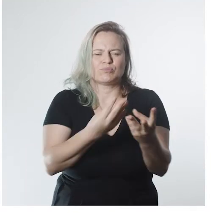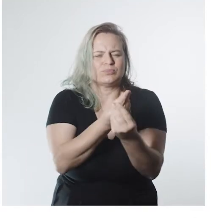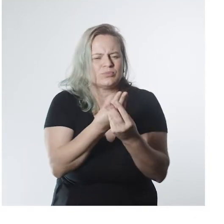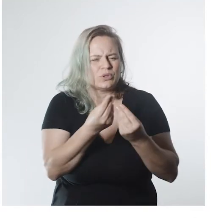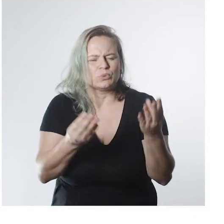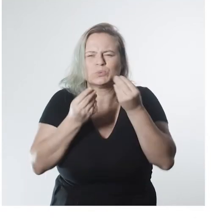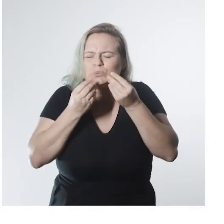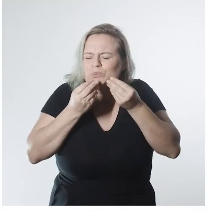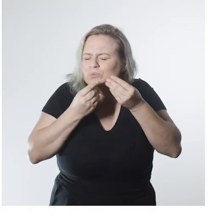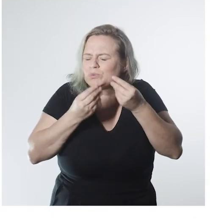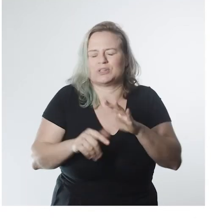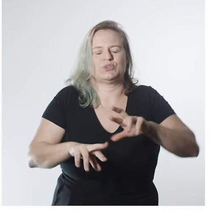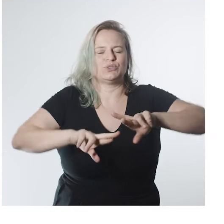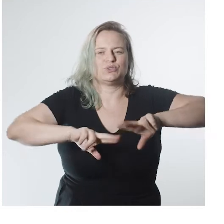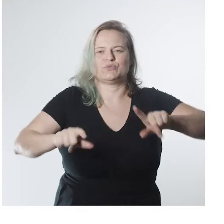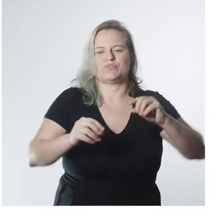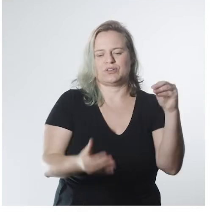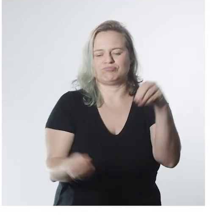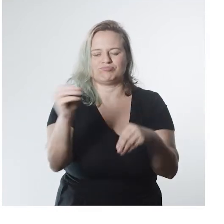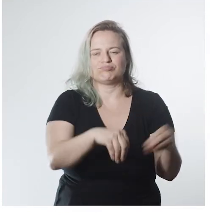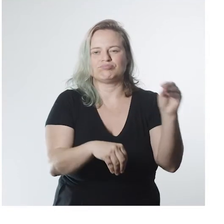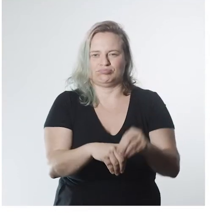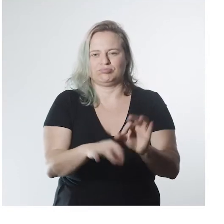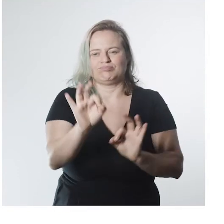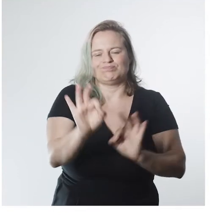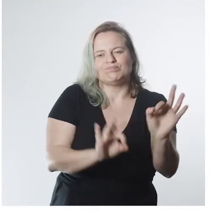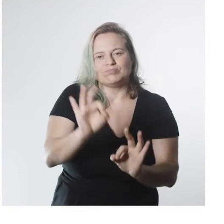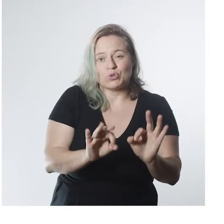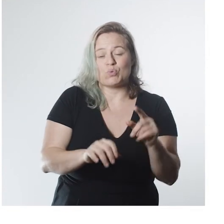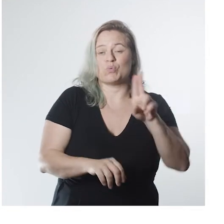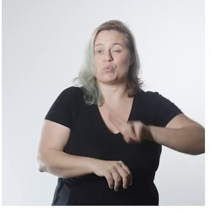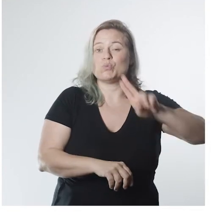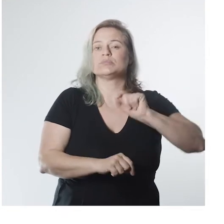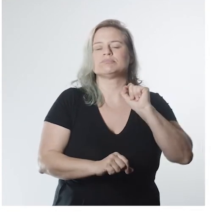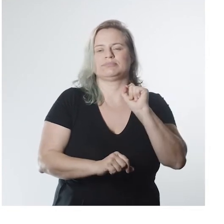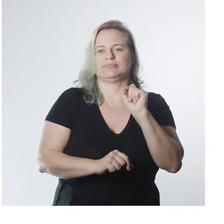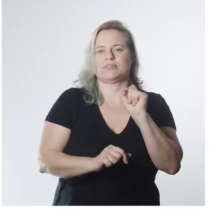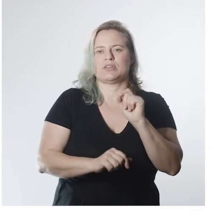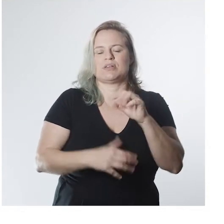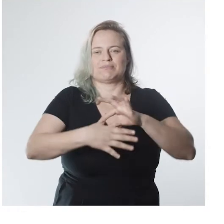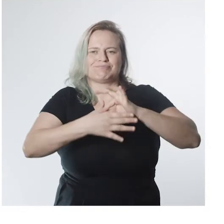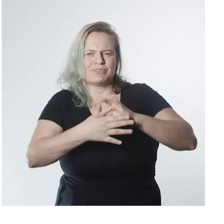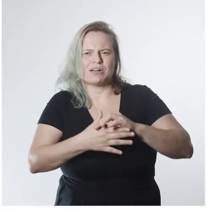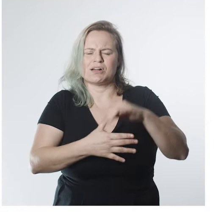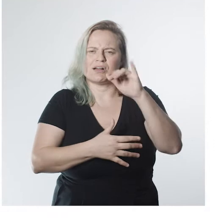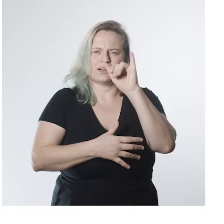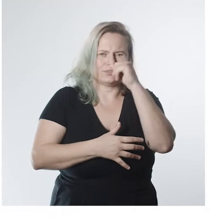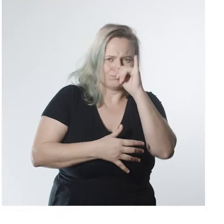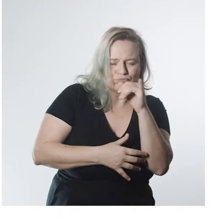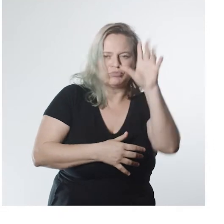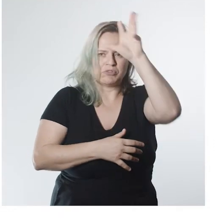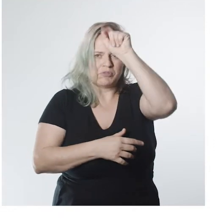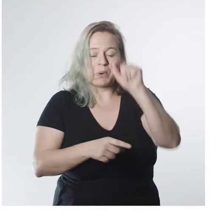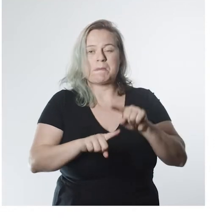sabores diferentes dentro da própria preparação. Nesse preparo, foi utilizada a carne suína e a carne de frango. Mas eu poderia, por exemplo, colocar